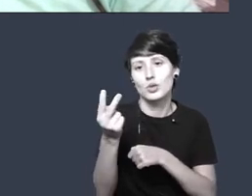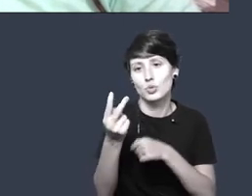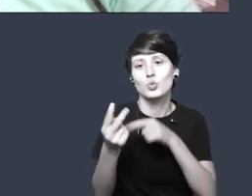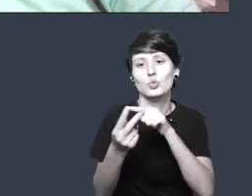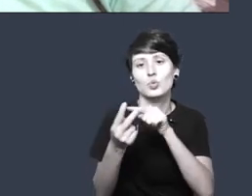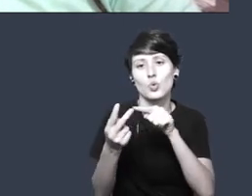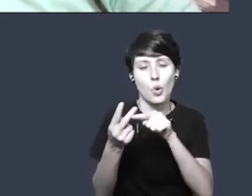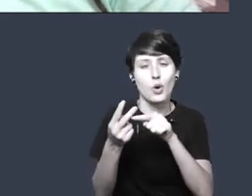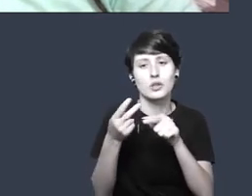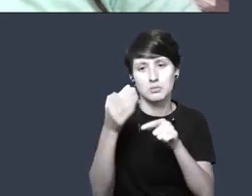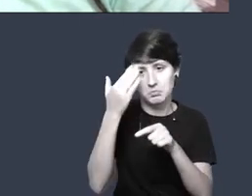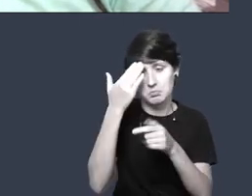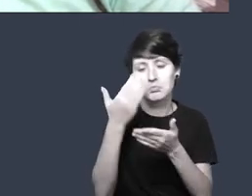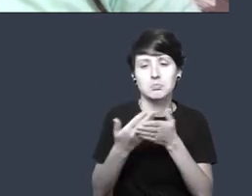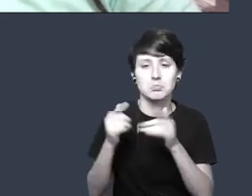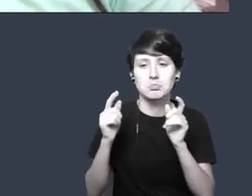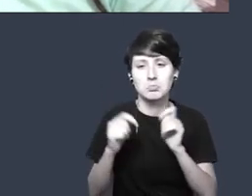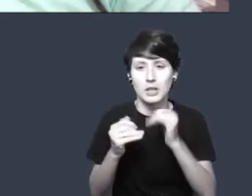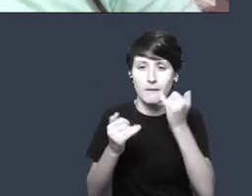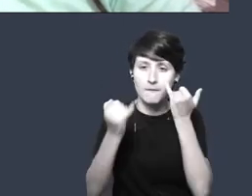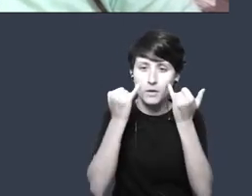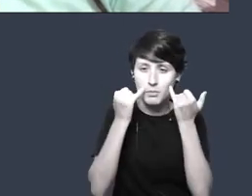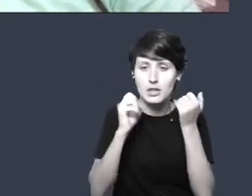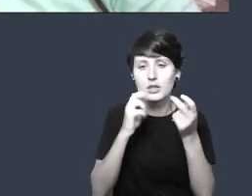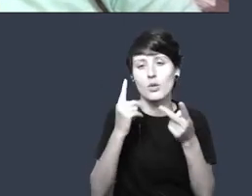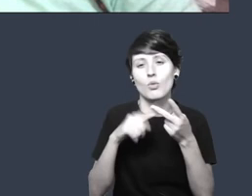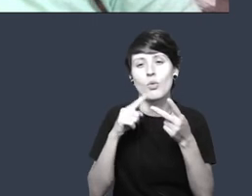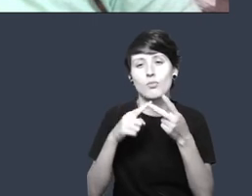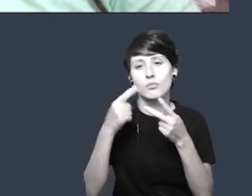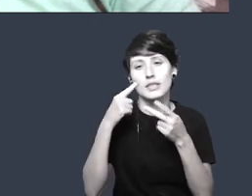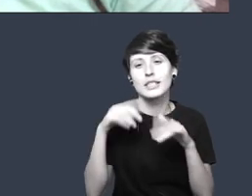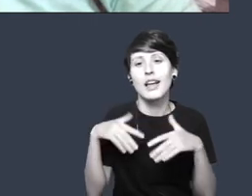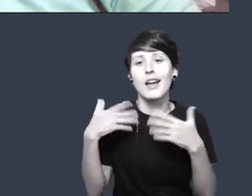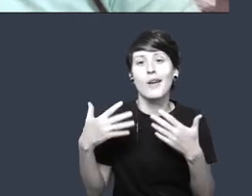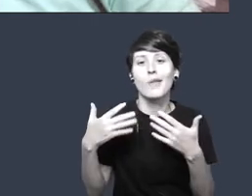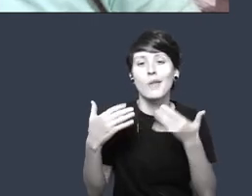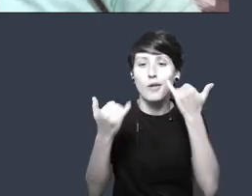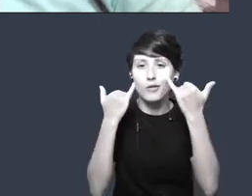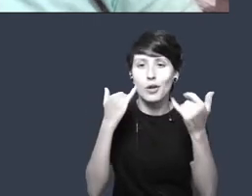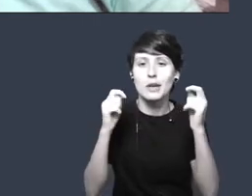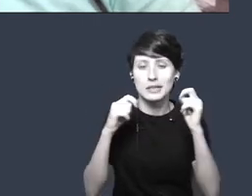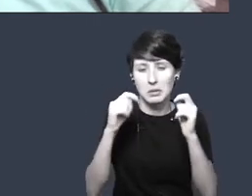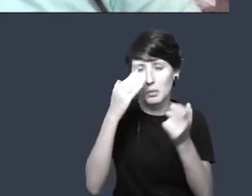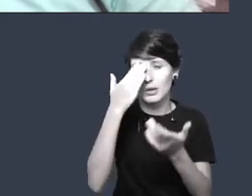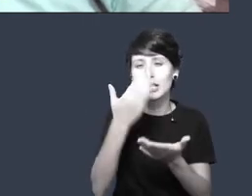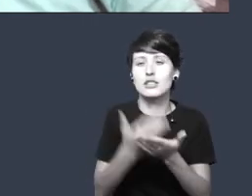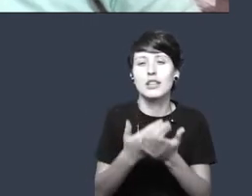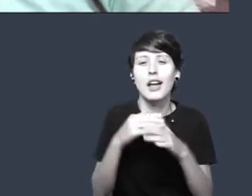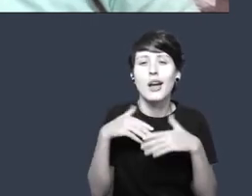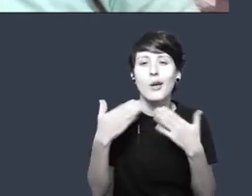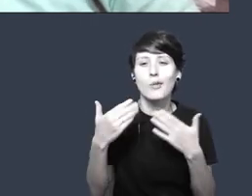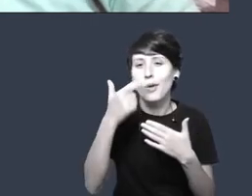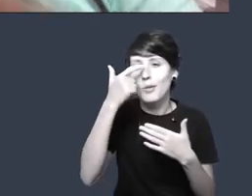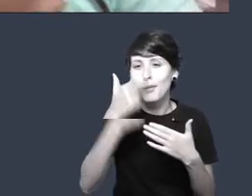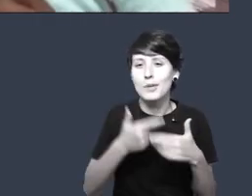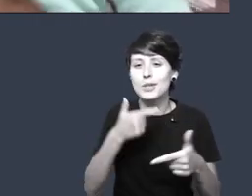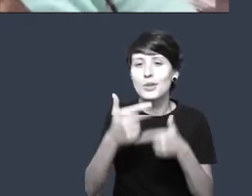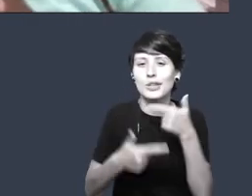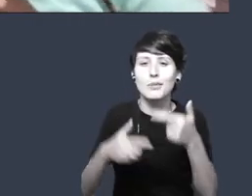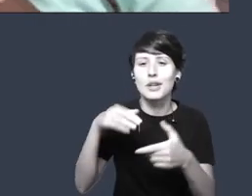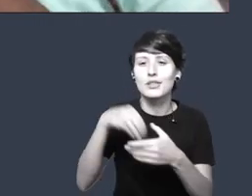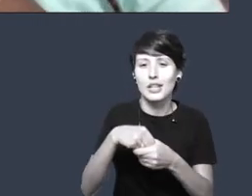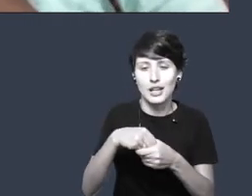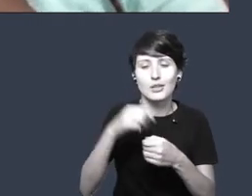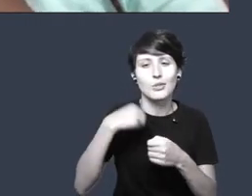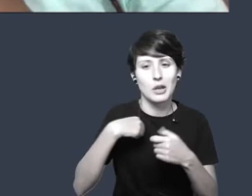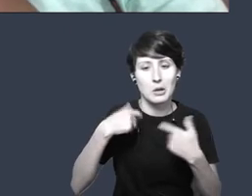São os dois lados que eu vejo, né? A informação, e também pensar qual é a informação que eu posso acreditar, quais são as pessoas que estão trabalhando nisso, então eu preciso me